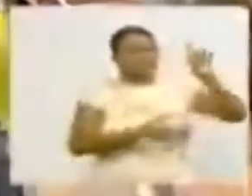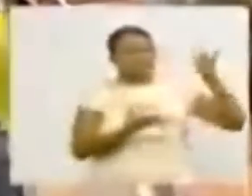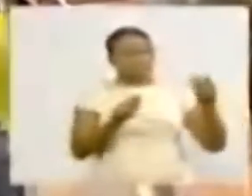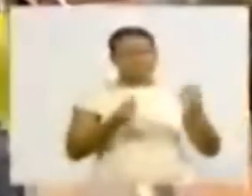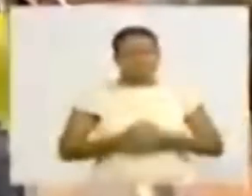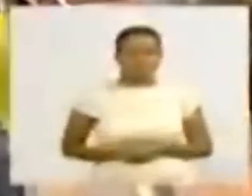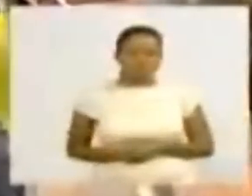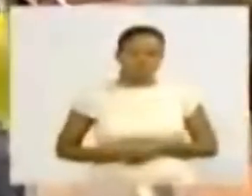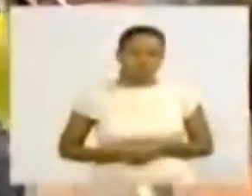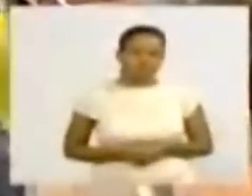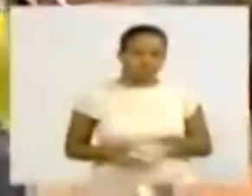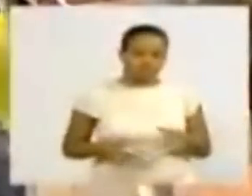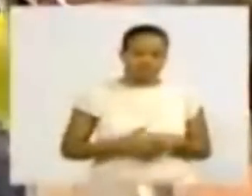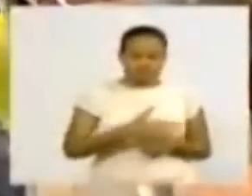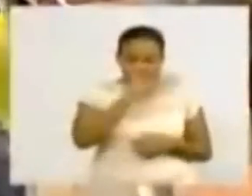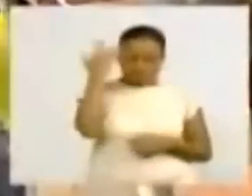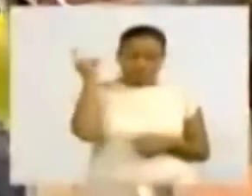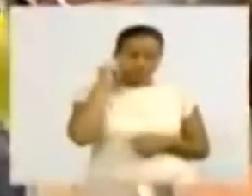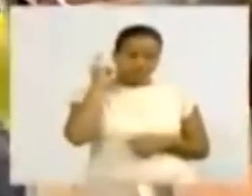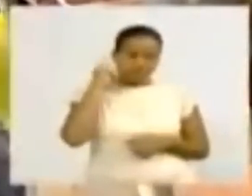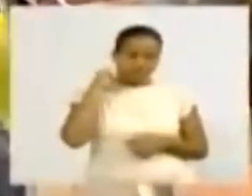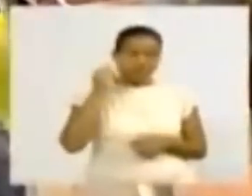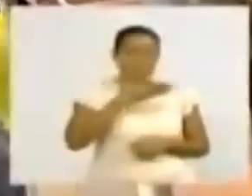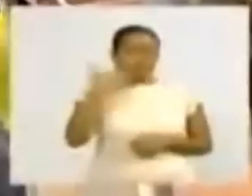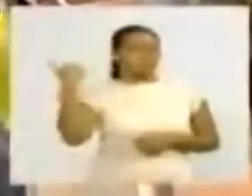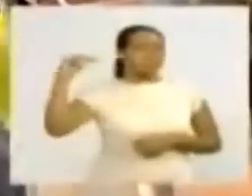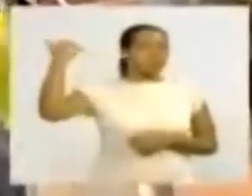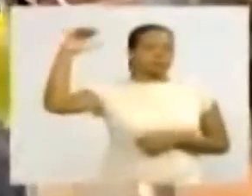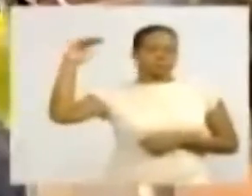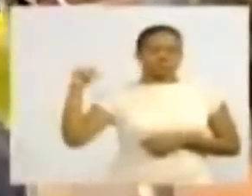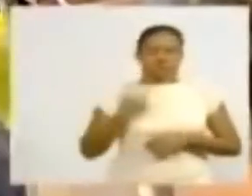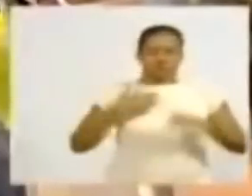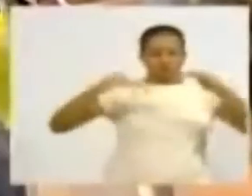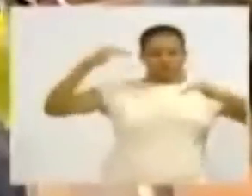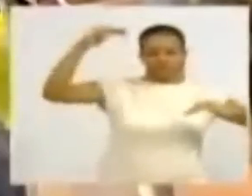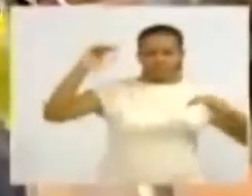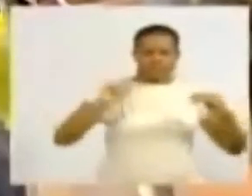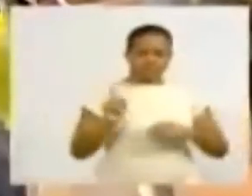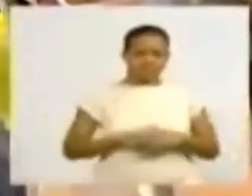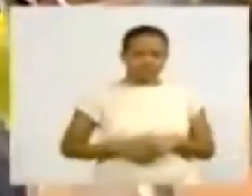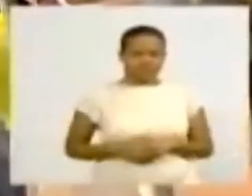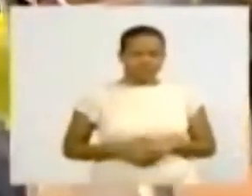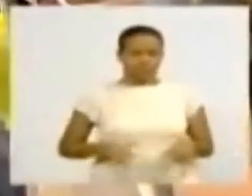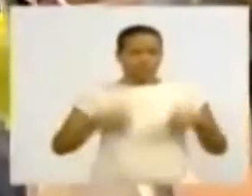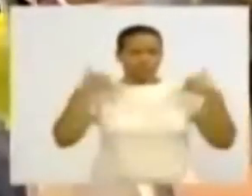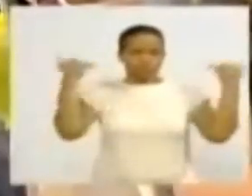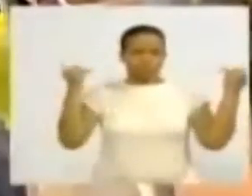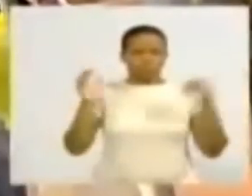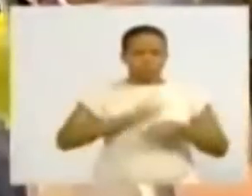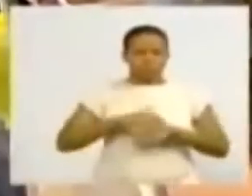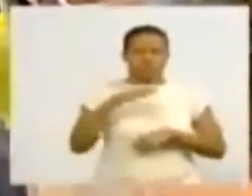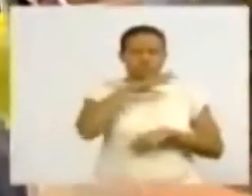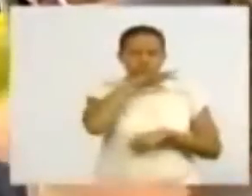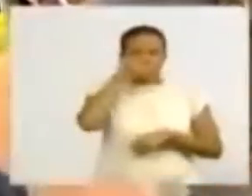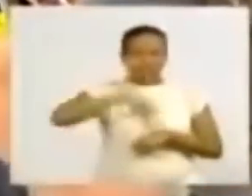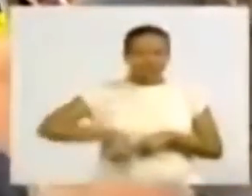Eu não estou nem aí com aqueles que se acham melhores do que nós. A pior vaidade que nós podemos